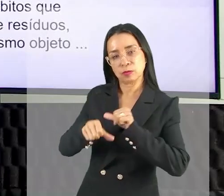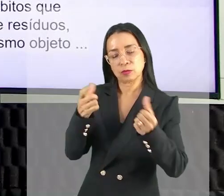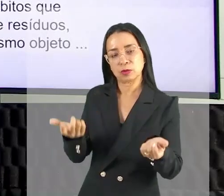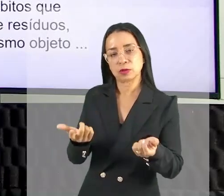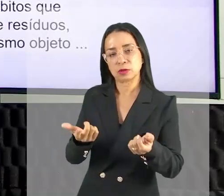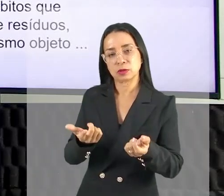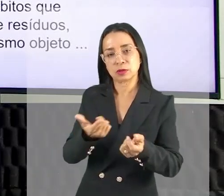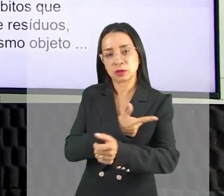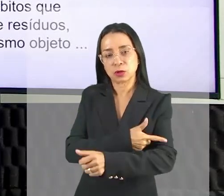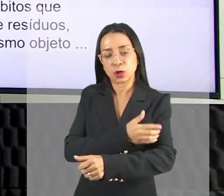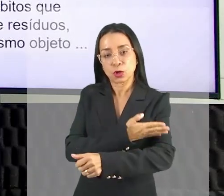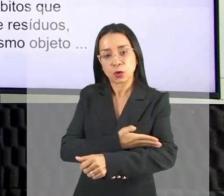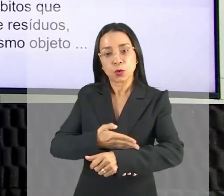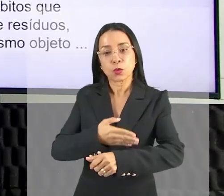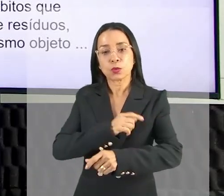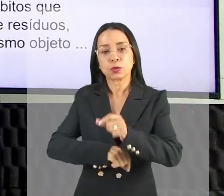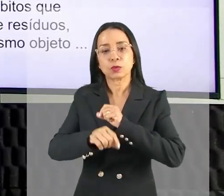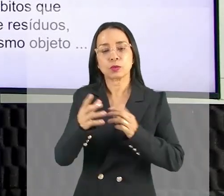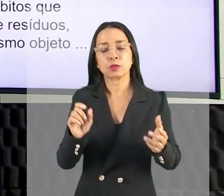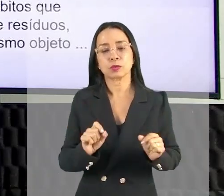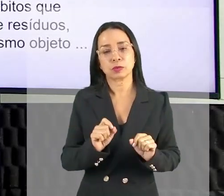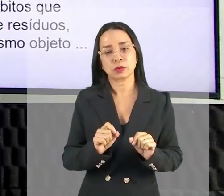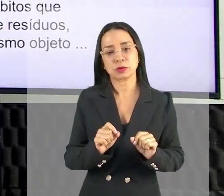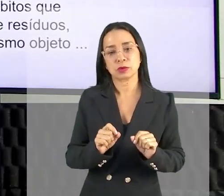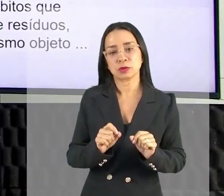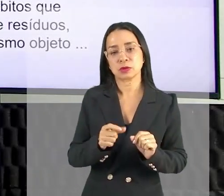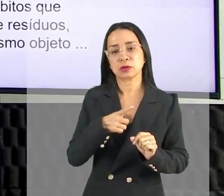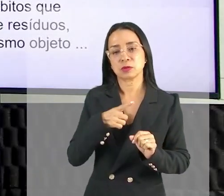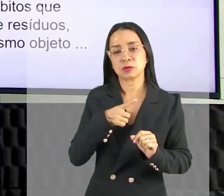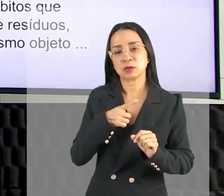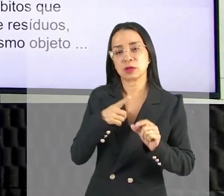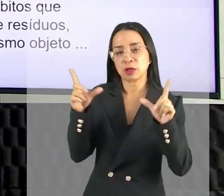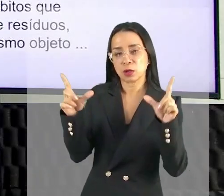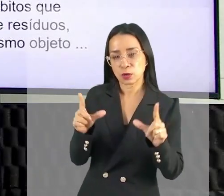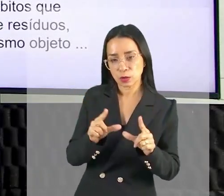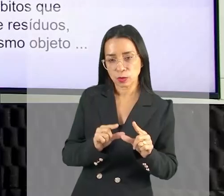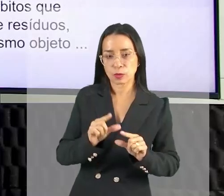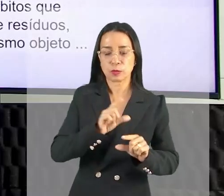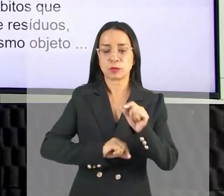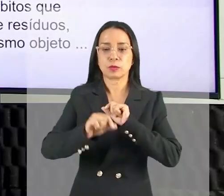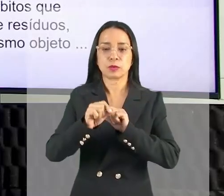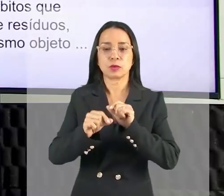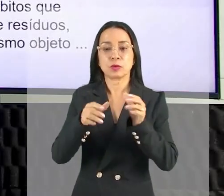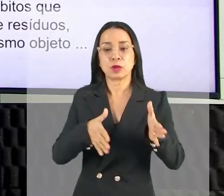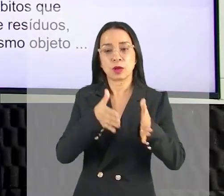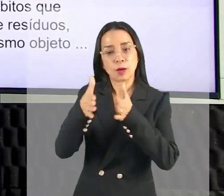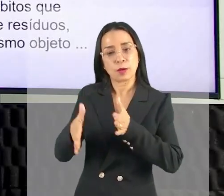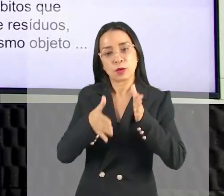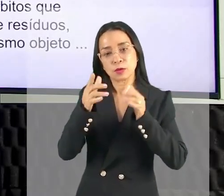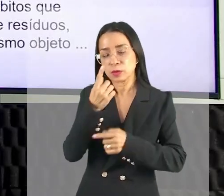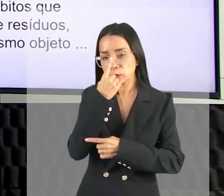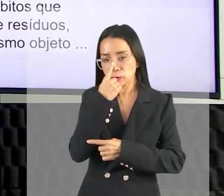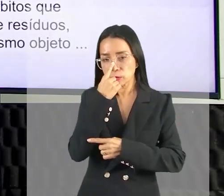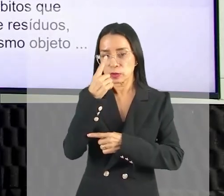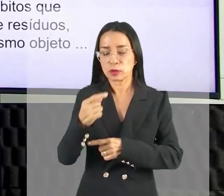em diminuir, né, a produção de resíduos, ou seja,